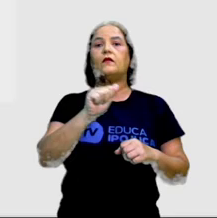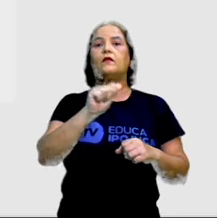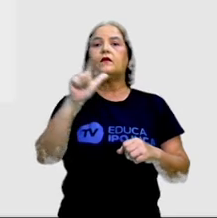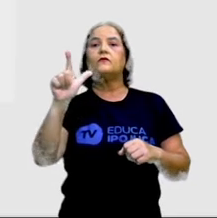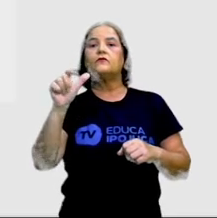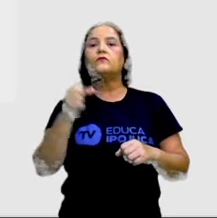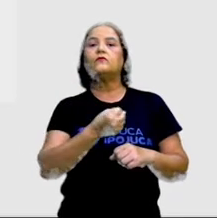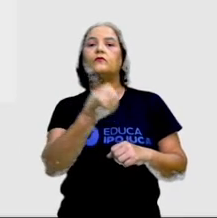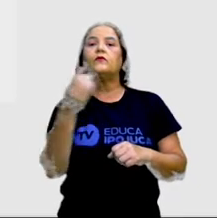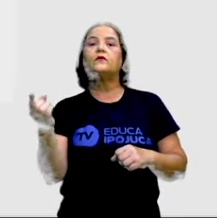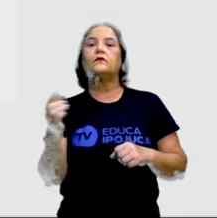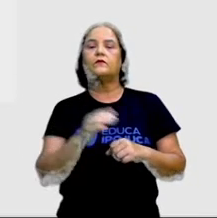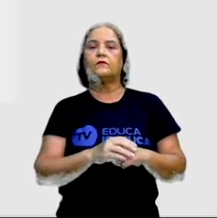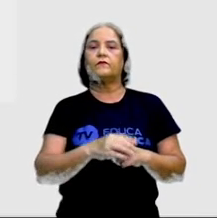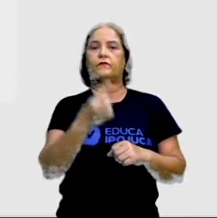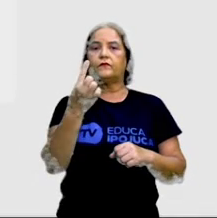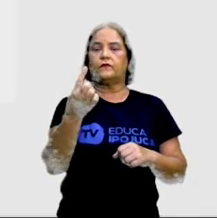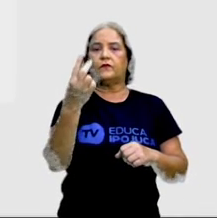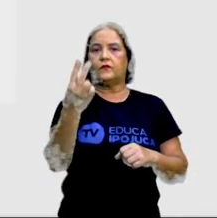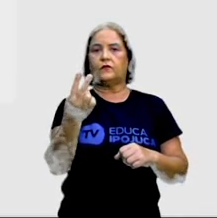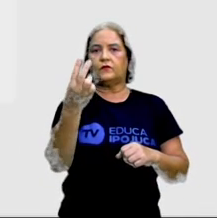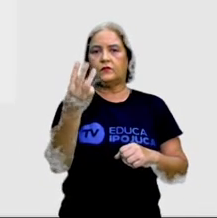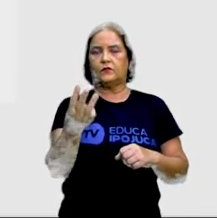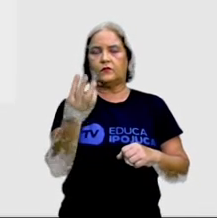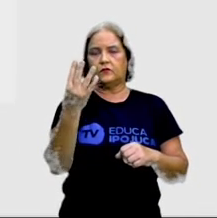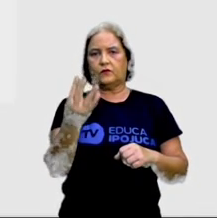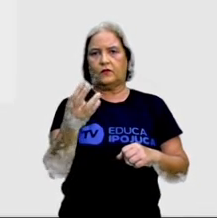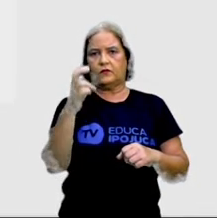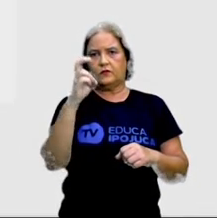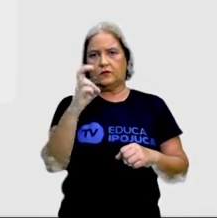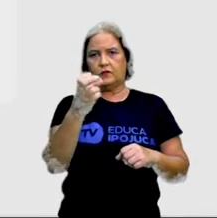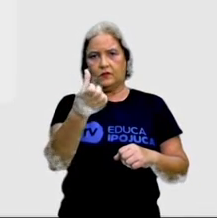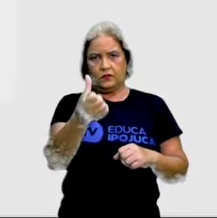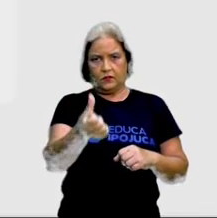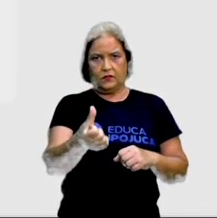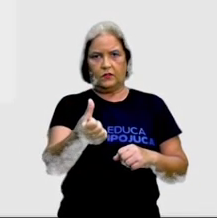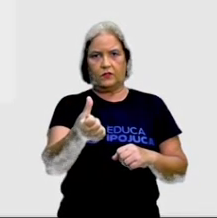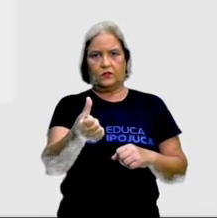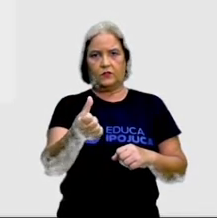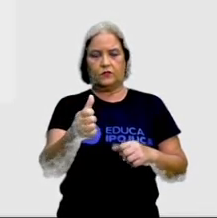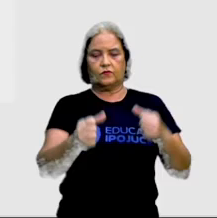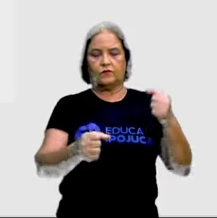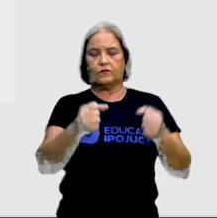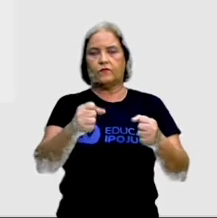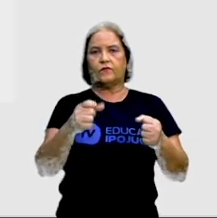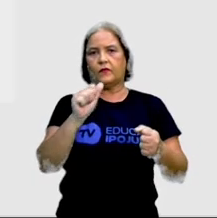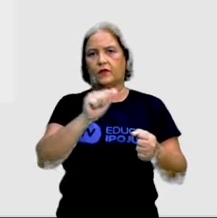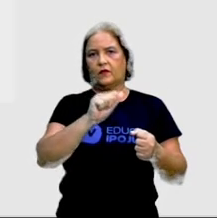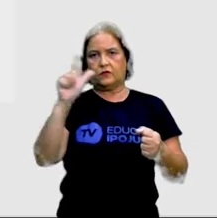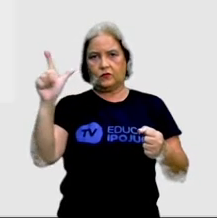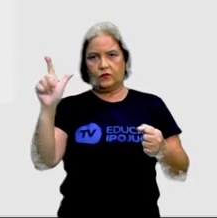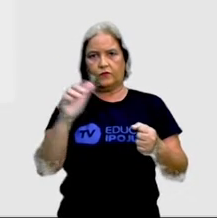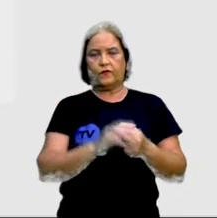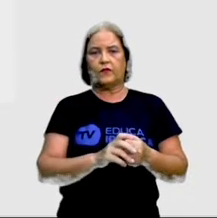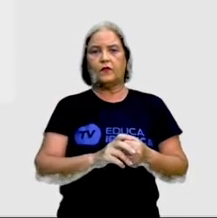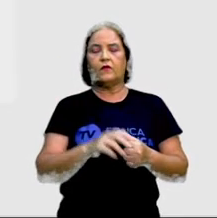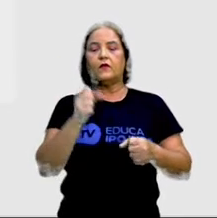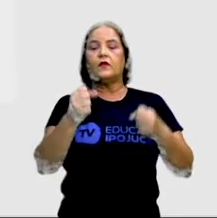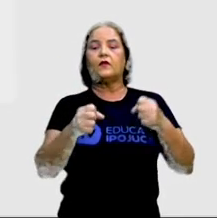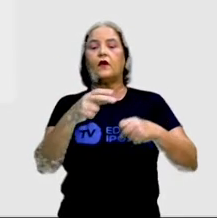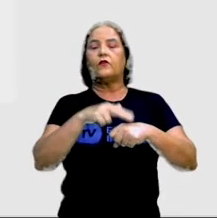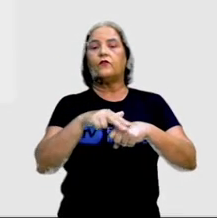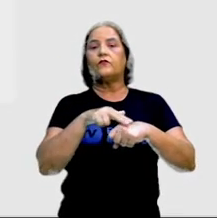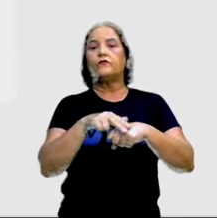um dois três quatro cinco seis carrinhos azuis e carrinhos